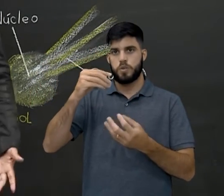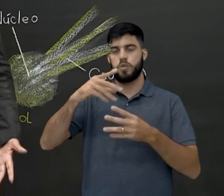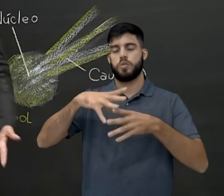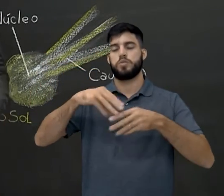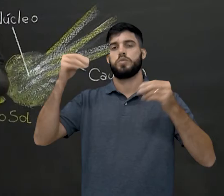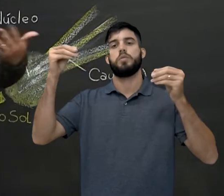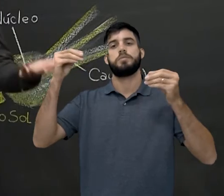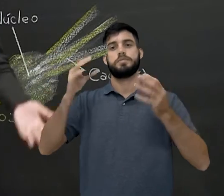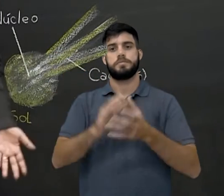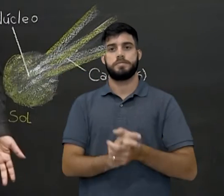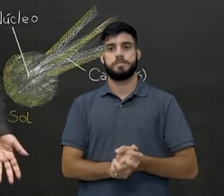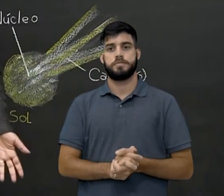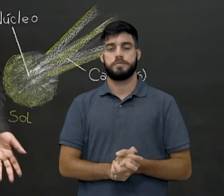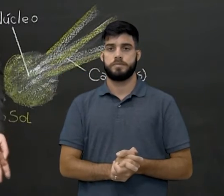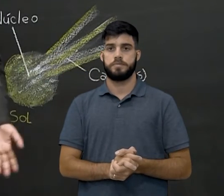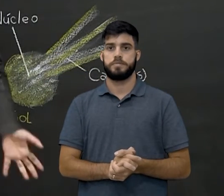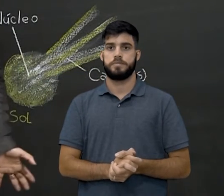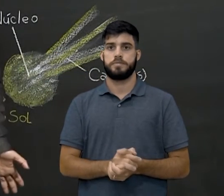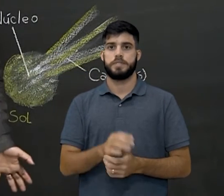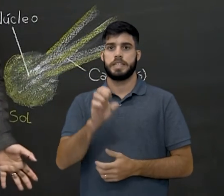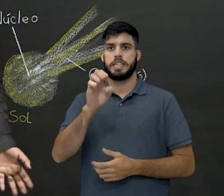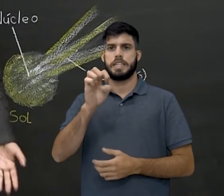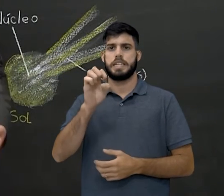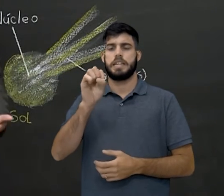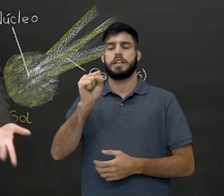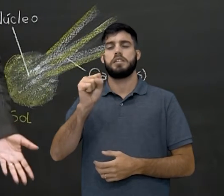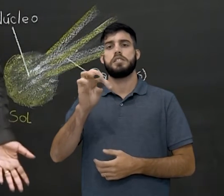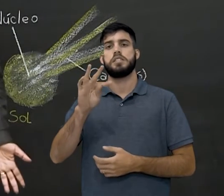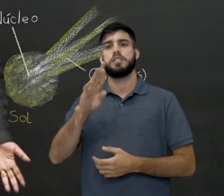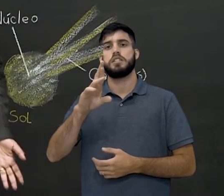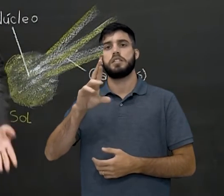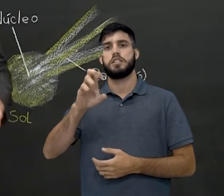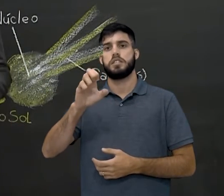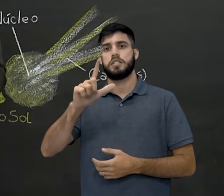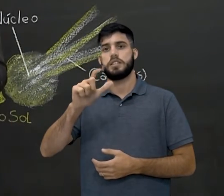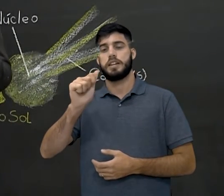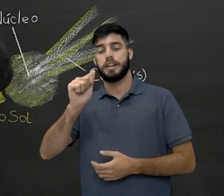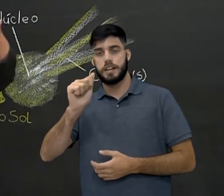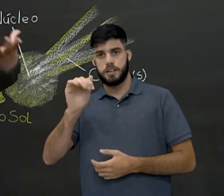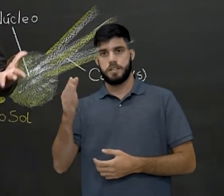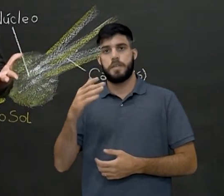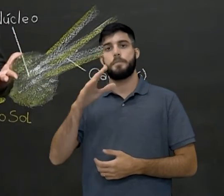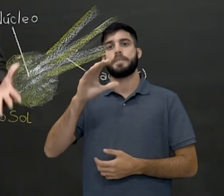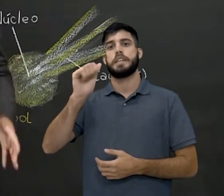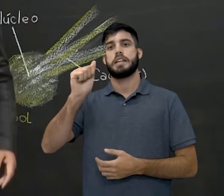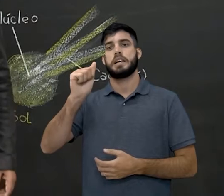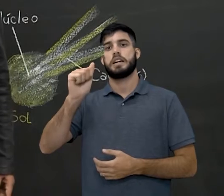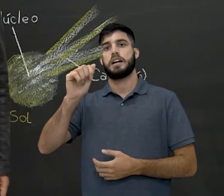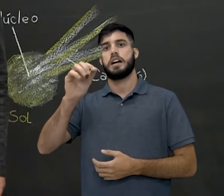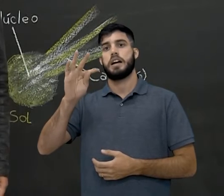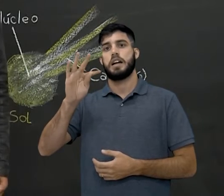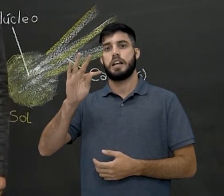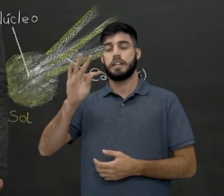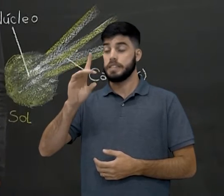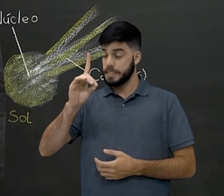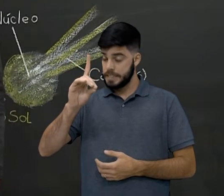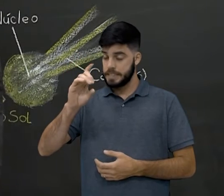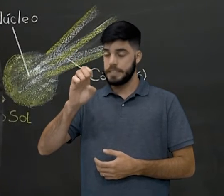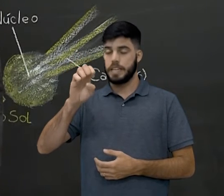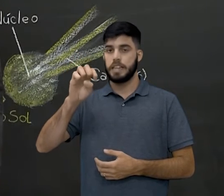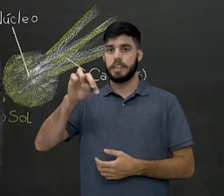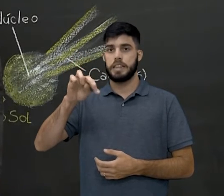desaparece. Também chamada de estrela cadente. Uma estrela pode cair? De forma nenhuma. A estrela é uma grande bola de gás que está numa